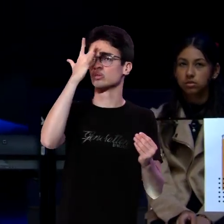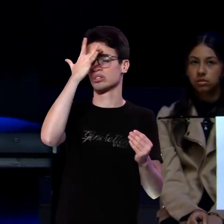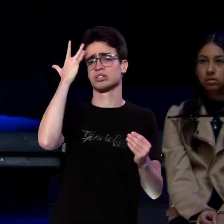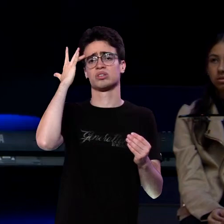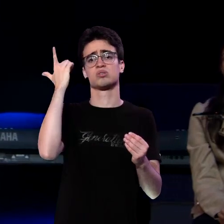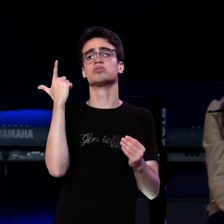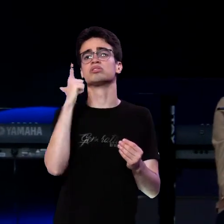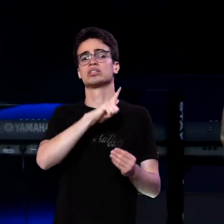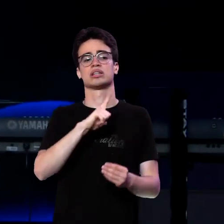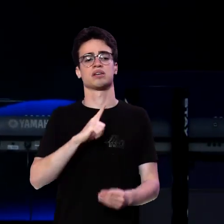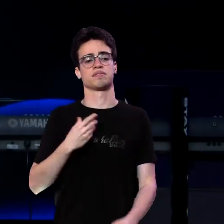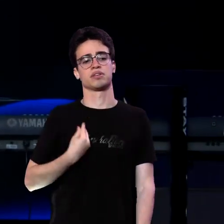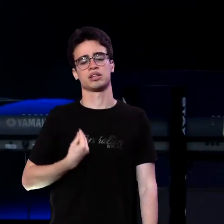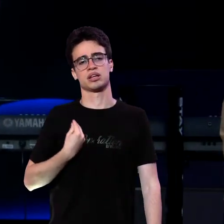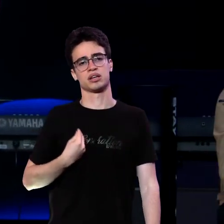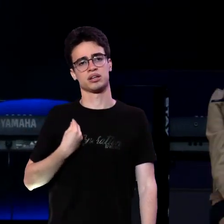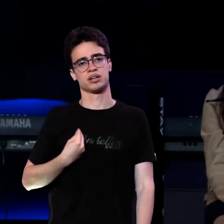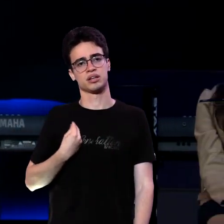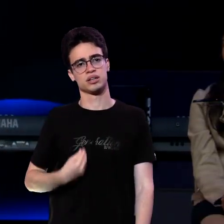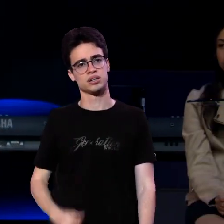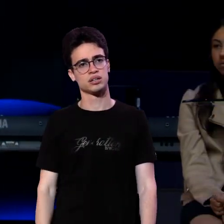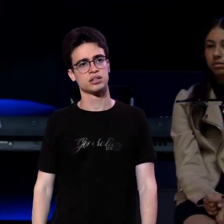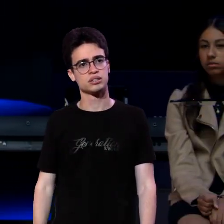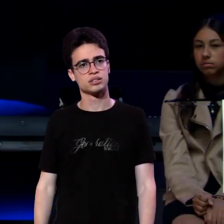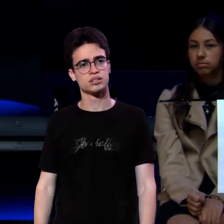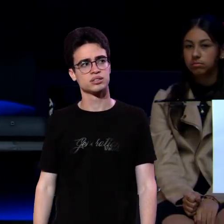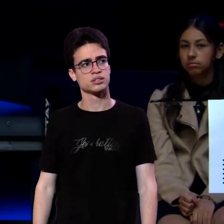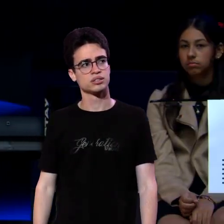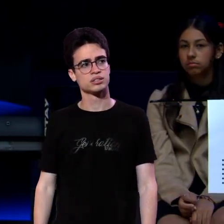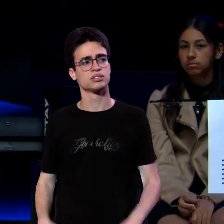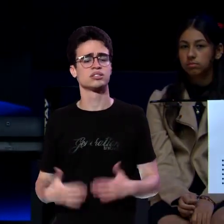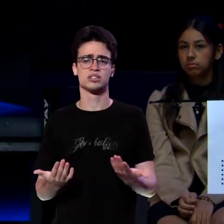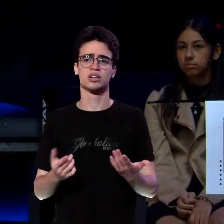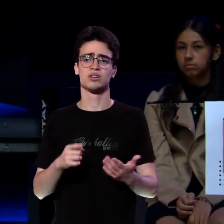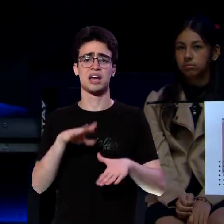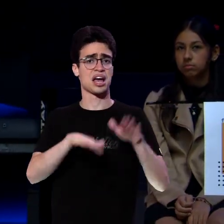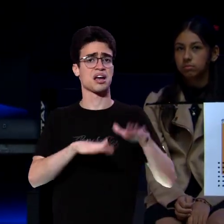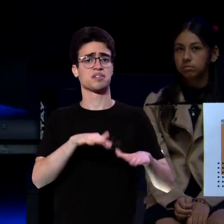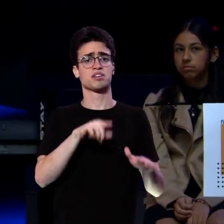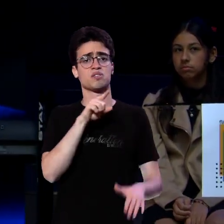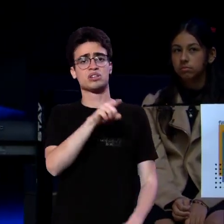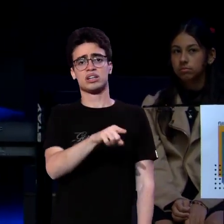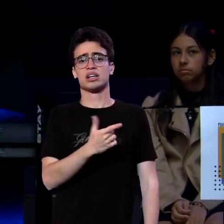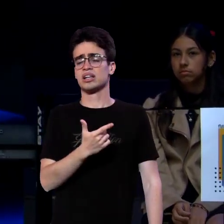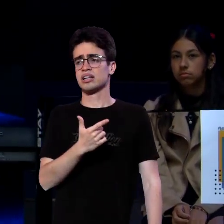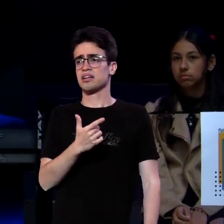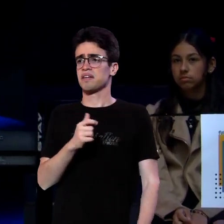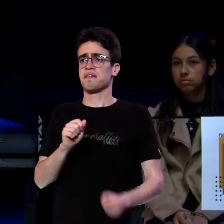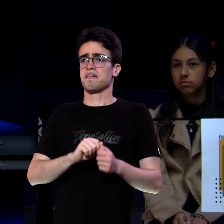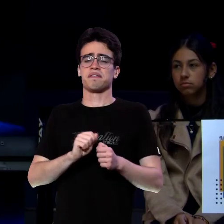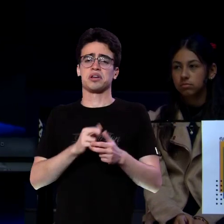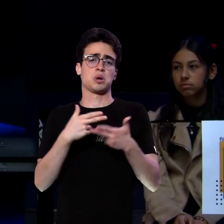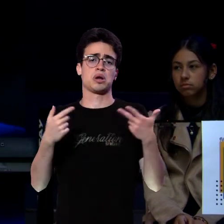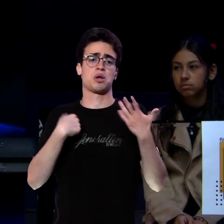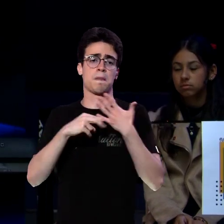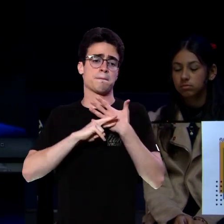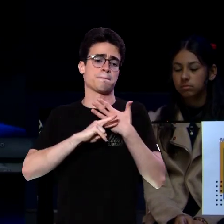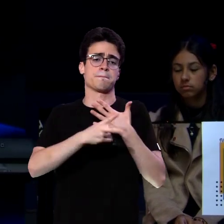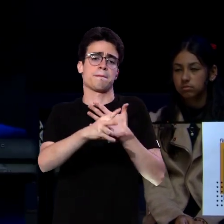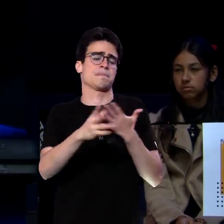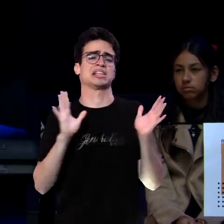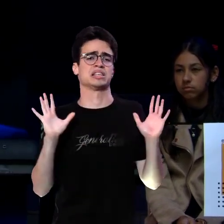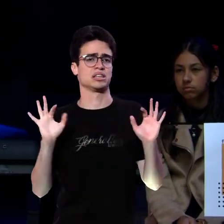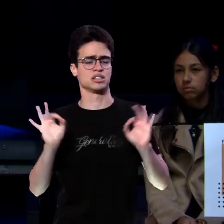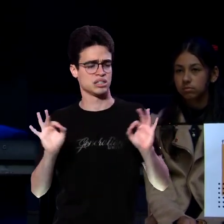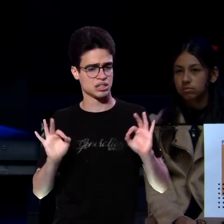Eu não sei o porquê você está sofrendo, cara. Talvez você não tenha feito nada para merecer. Jó não tinha feito nada.